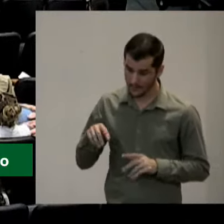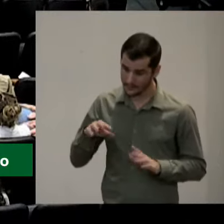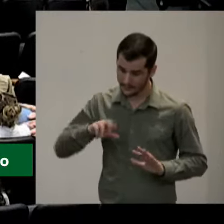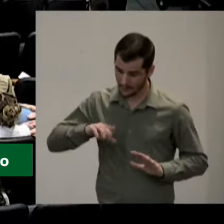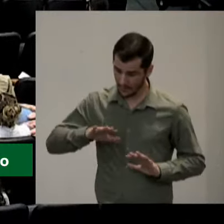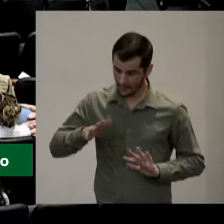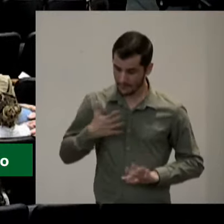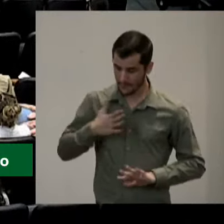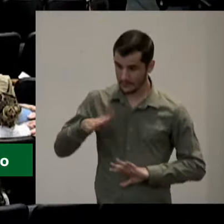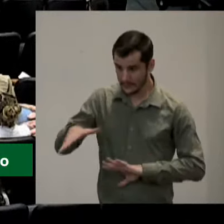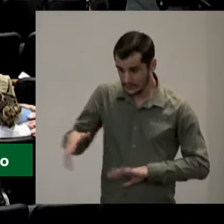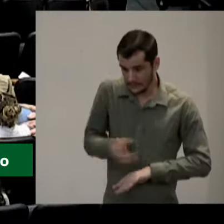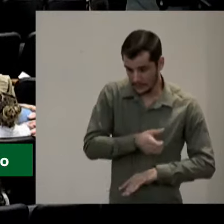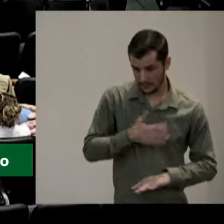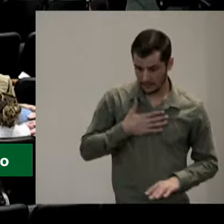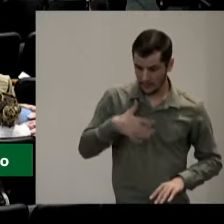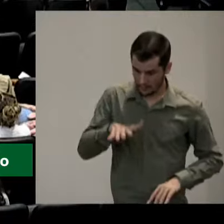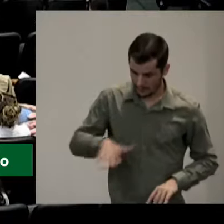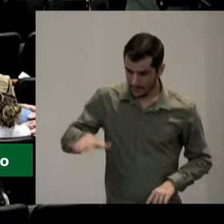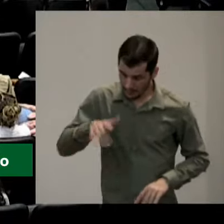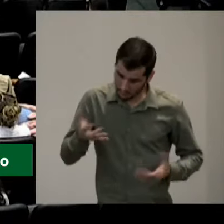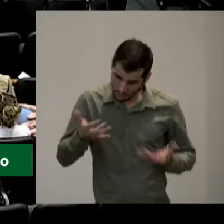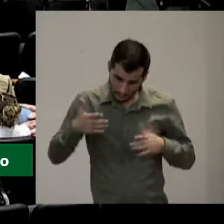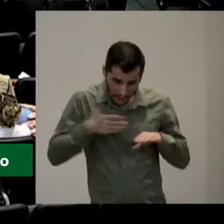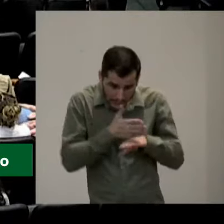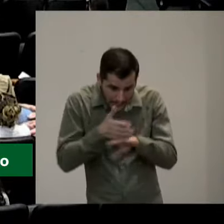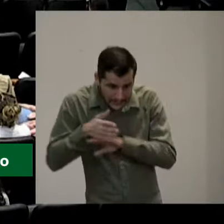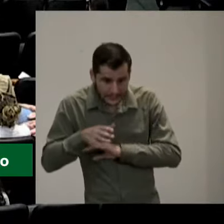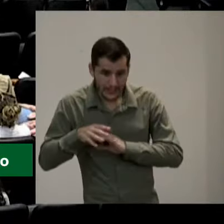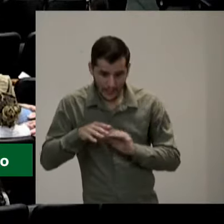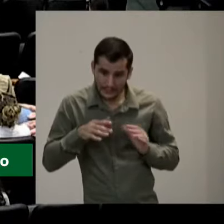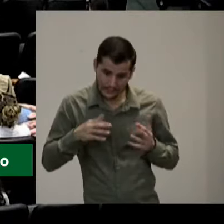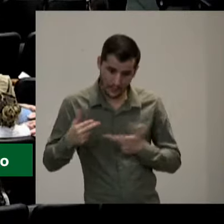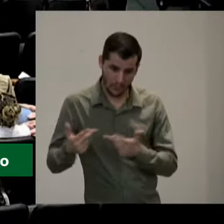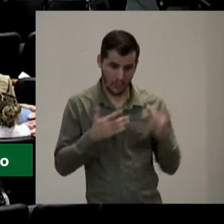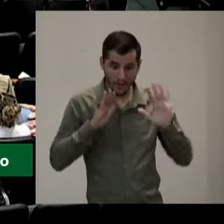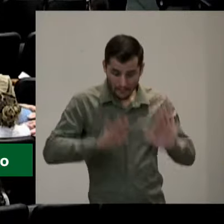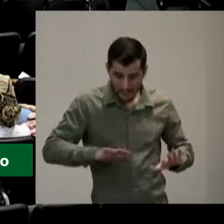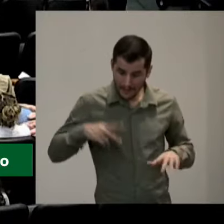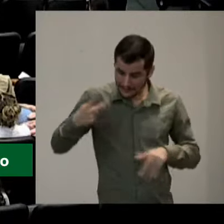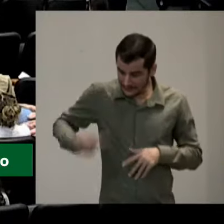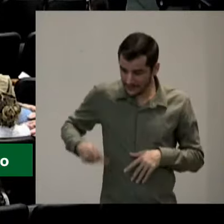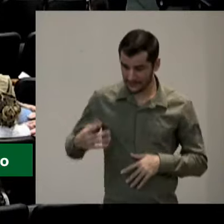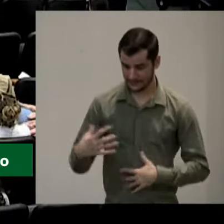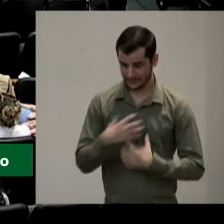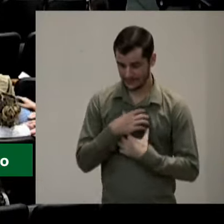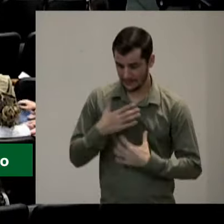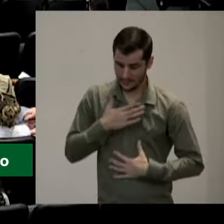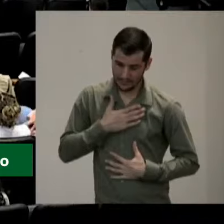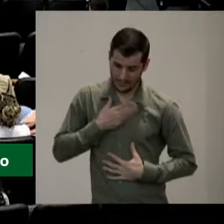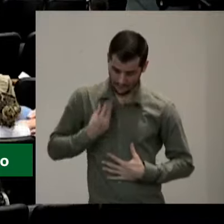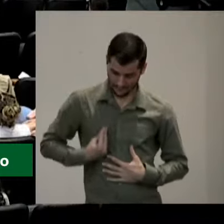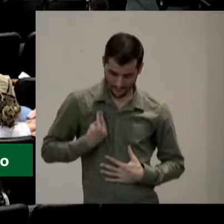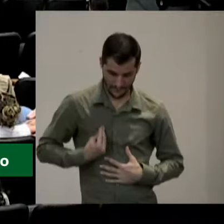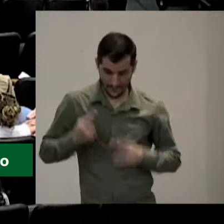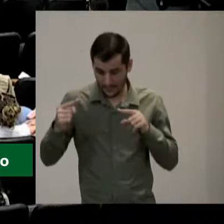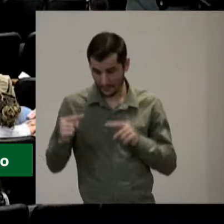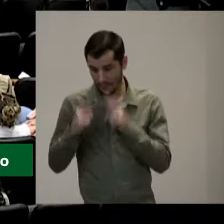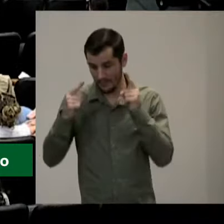ambiente. Eu queria ter acesso ao que vocês têm, mas aqui do meu lado, do meu jeito, com as